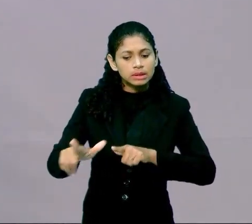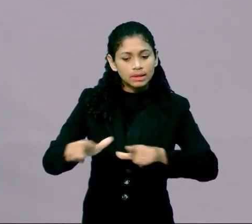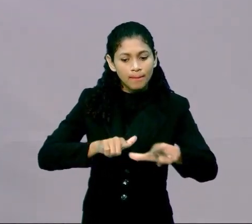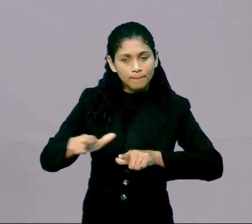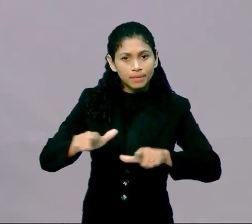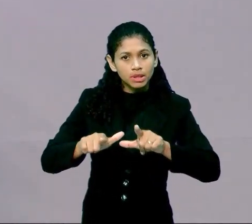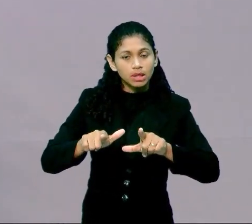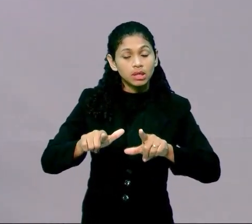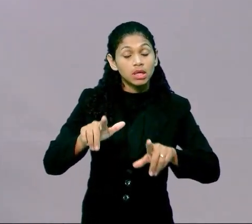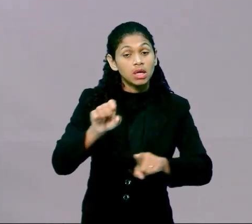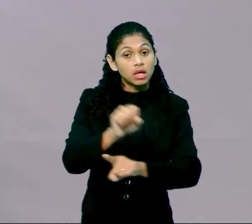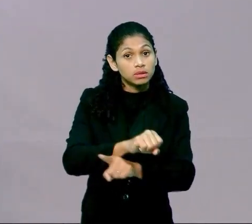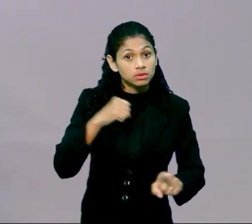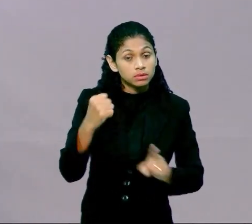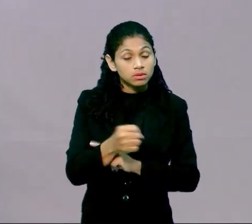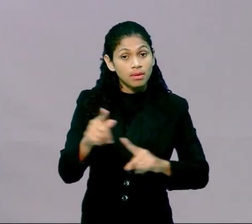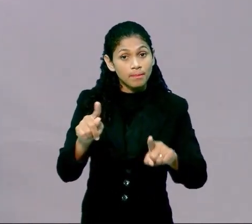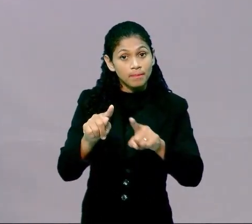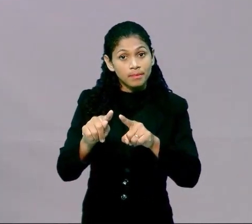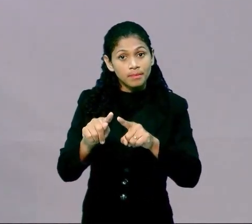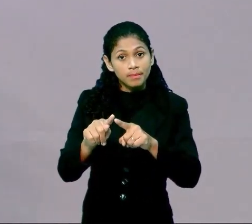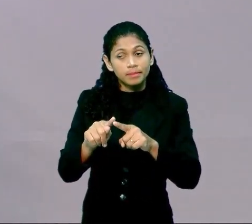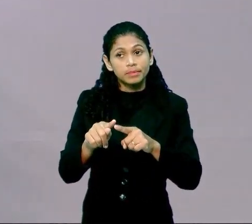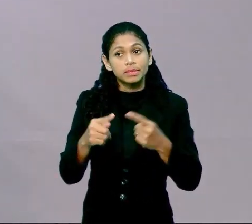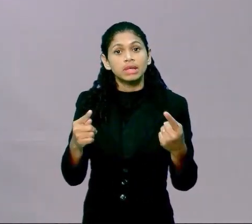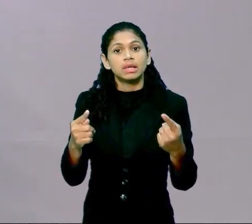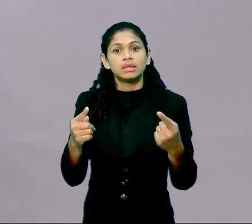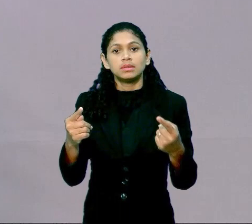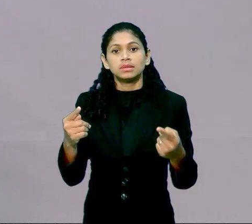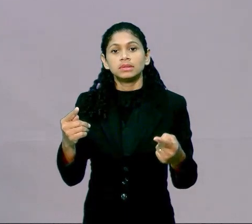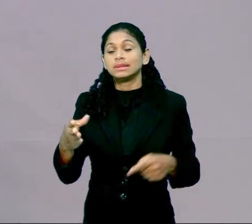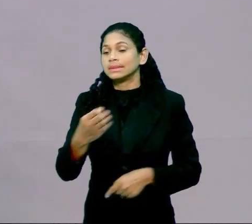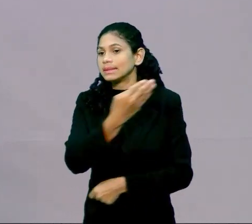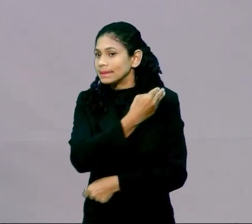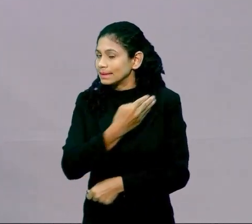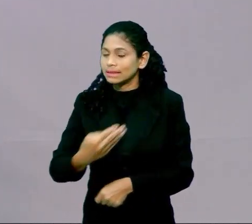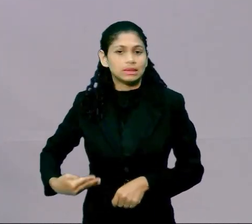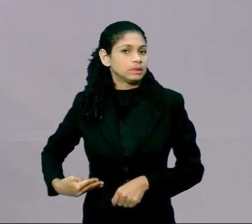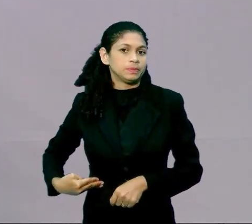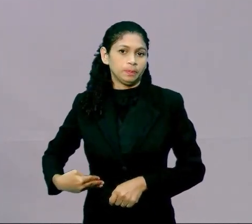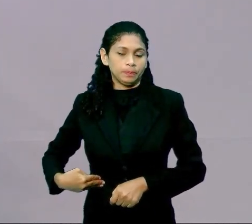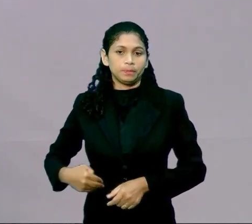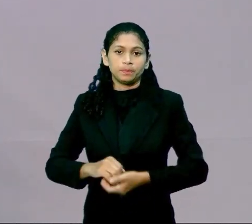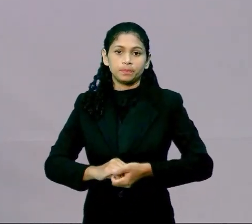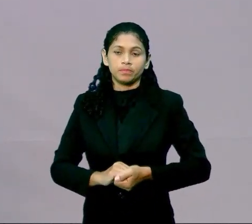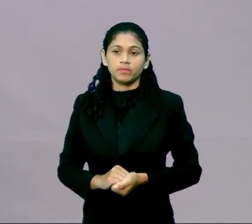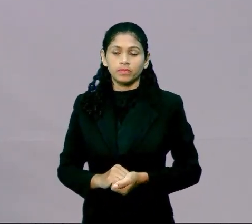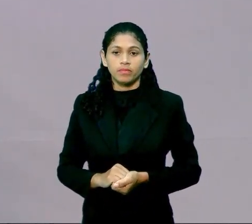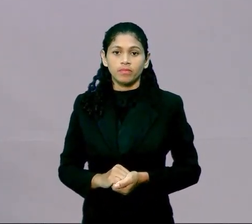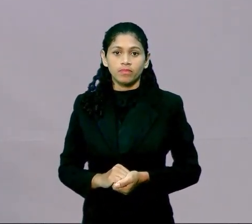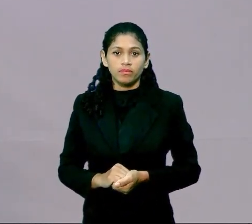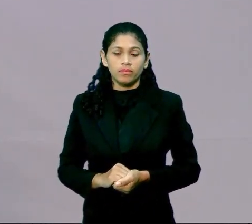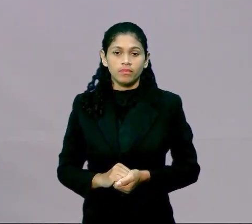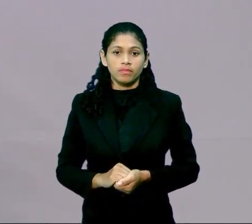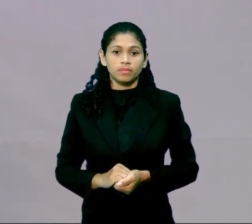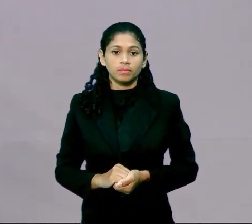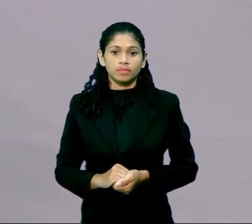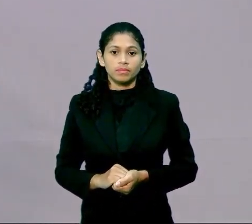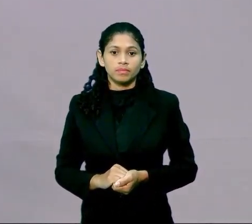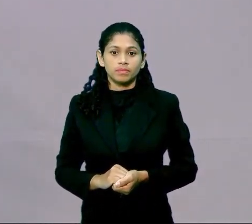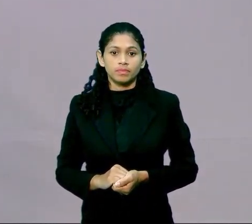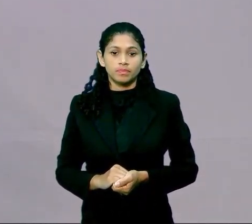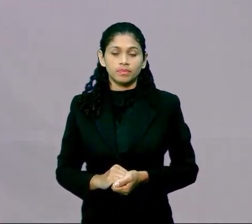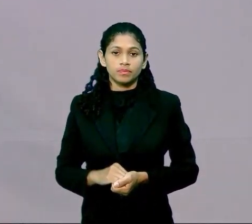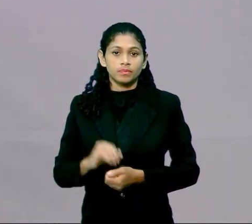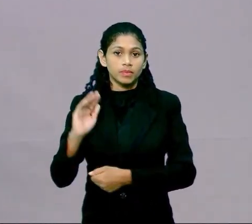possui essa característica da coletividade, porque se envolve com questões sociais.